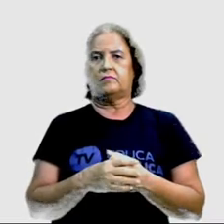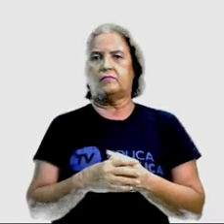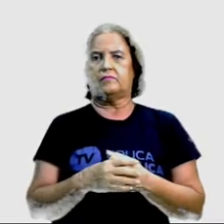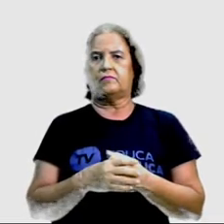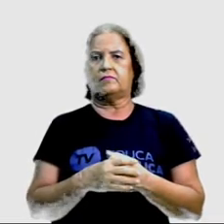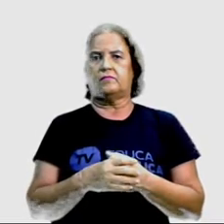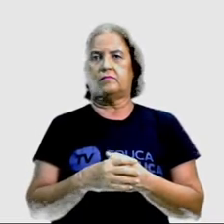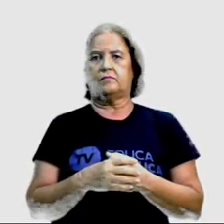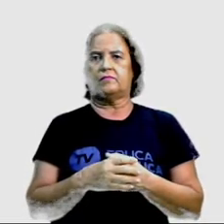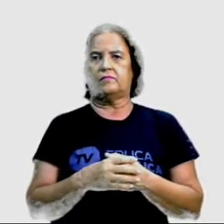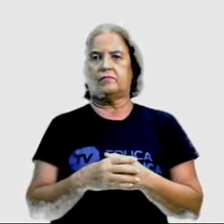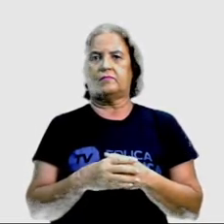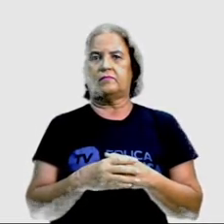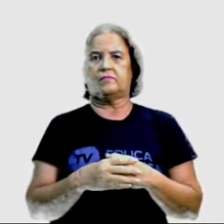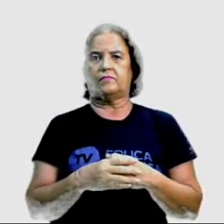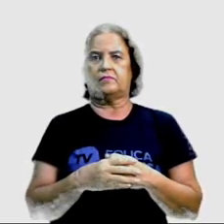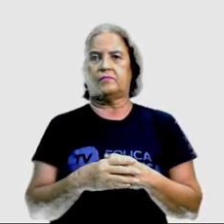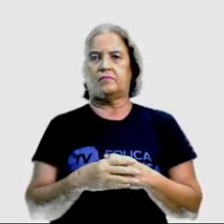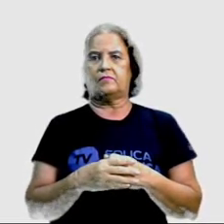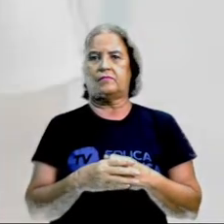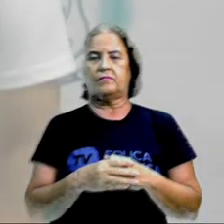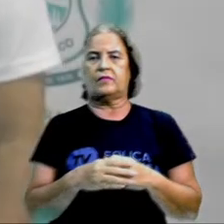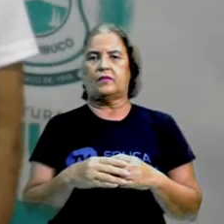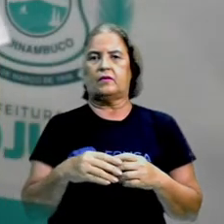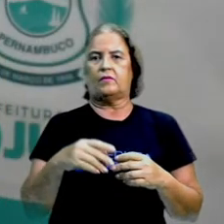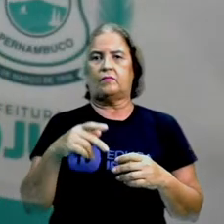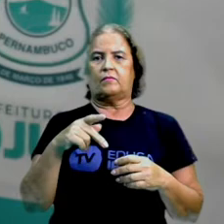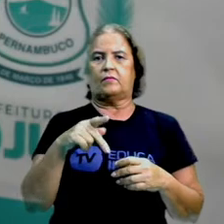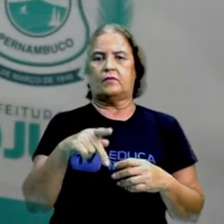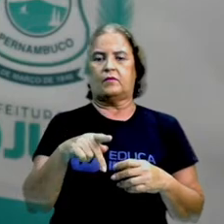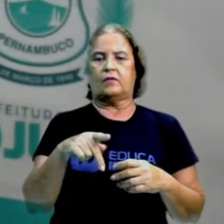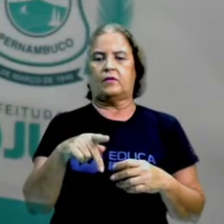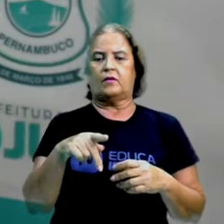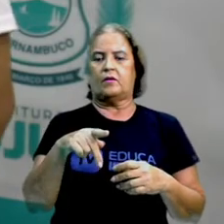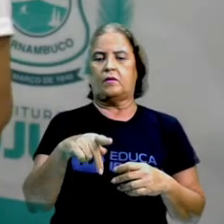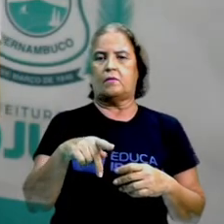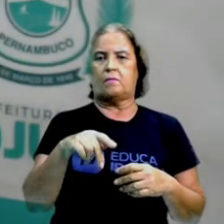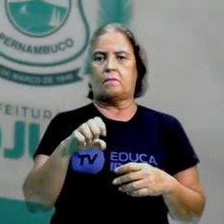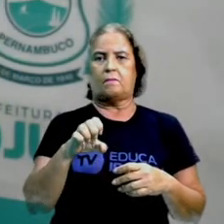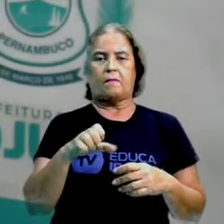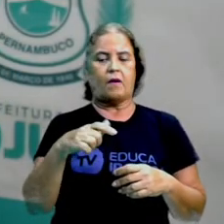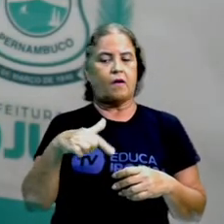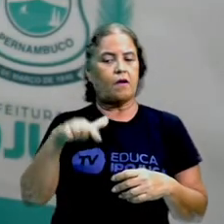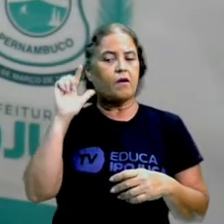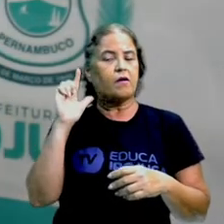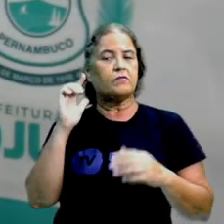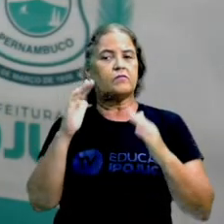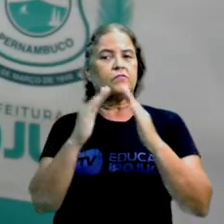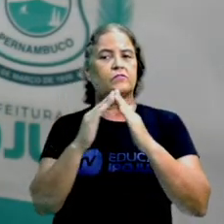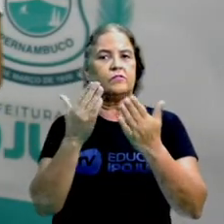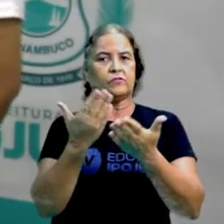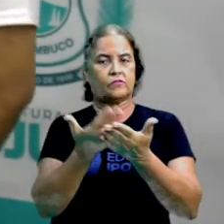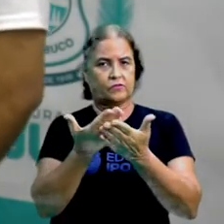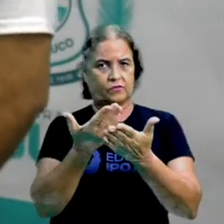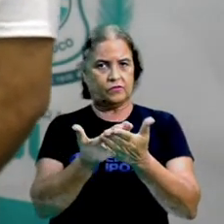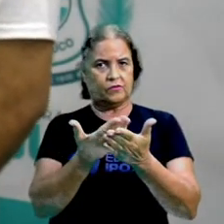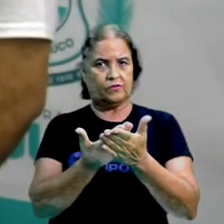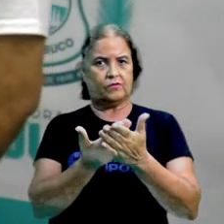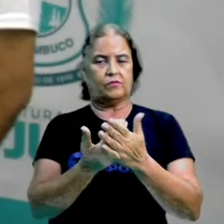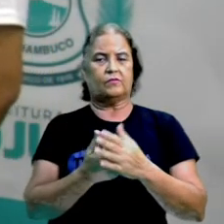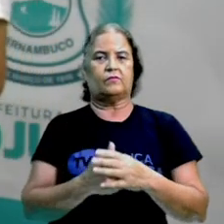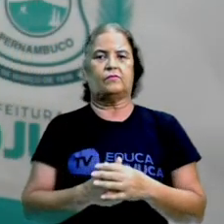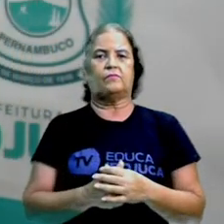O pre-school vai ser a pré-escola, tá bom? Vamos lá, pessoal. Let's